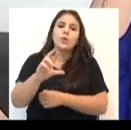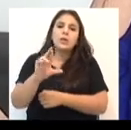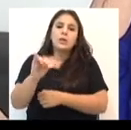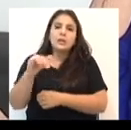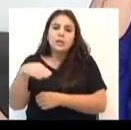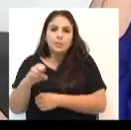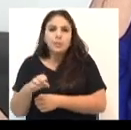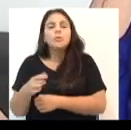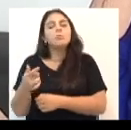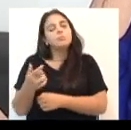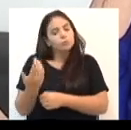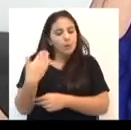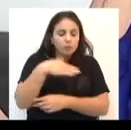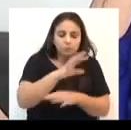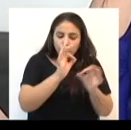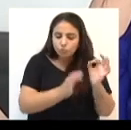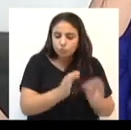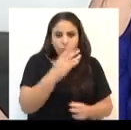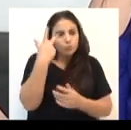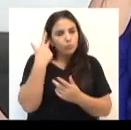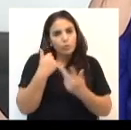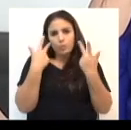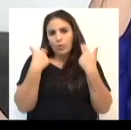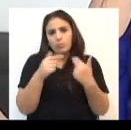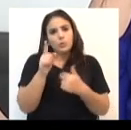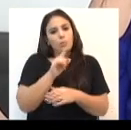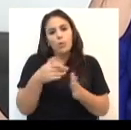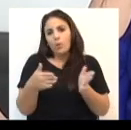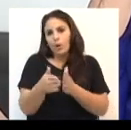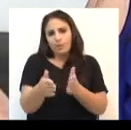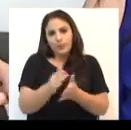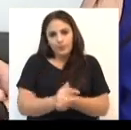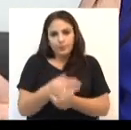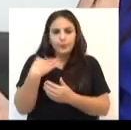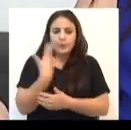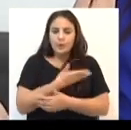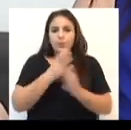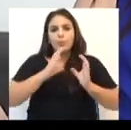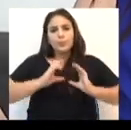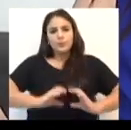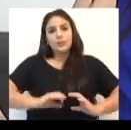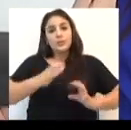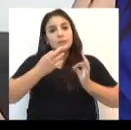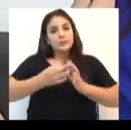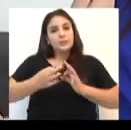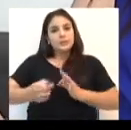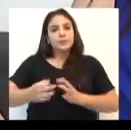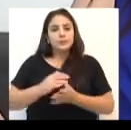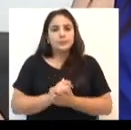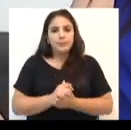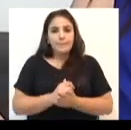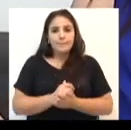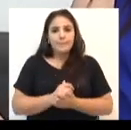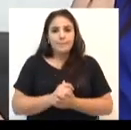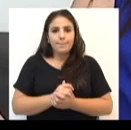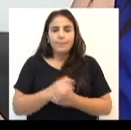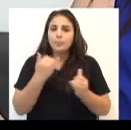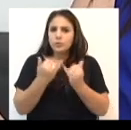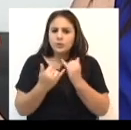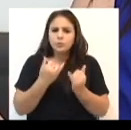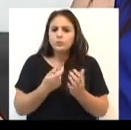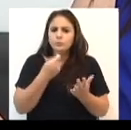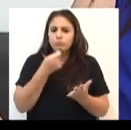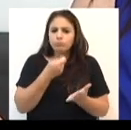para a justiça comum, como de qualquer um. Então, penso que não é esse o caminho. A minha posição é certa, assim, é